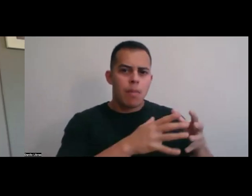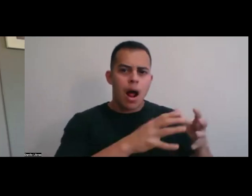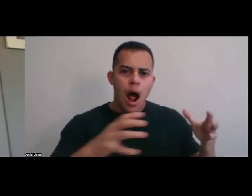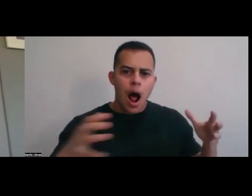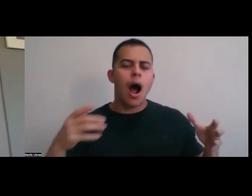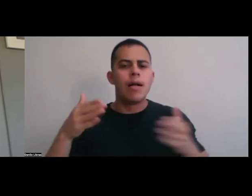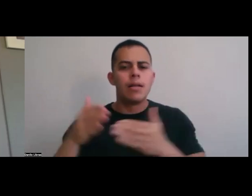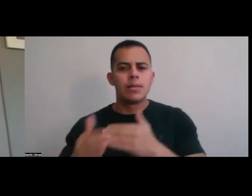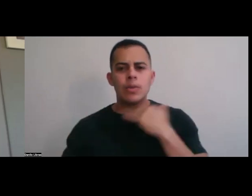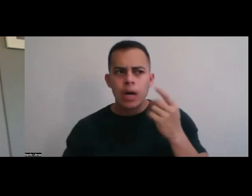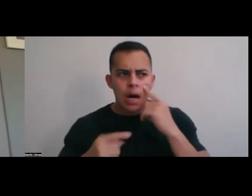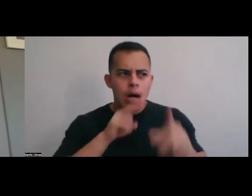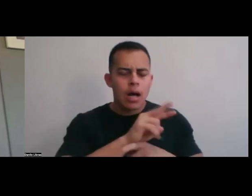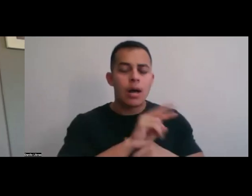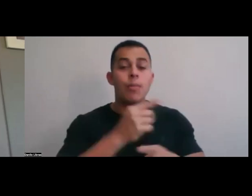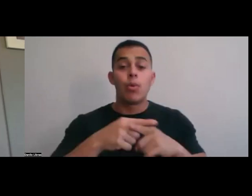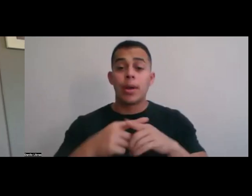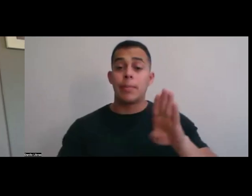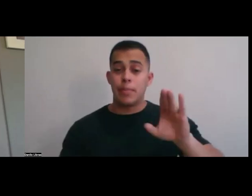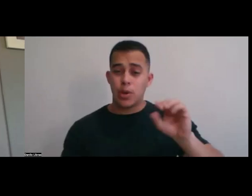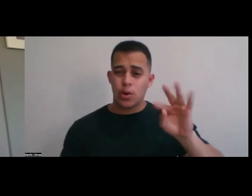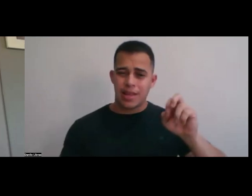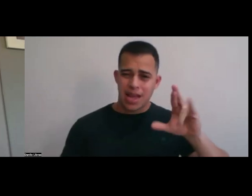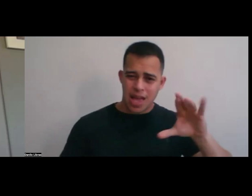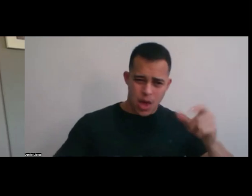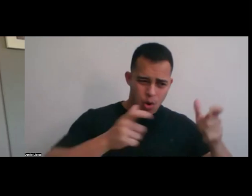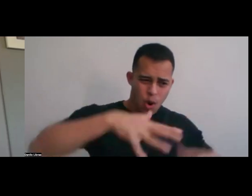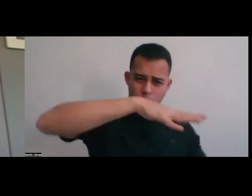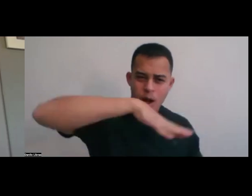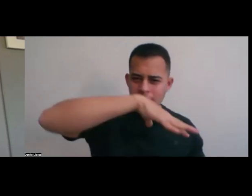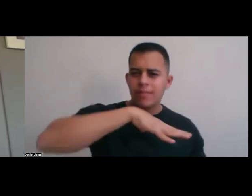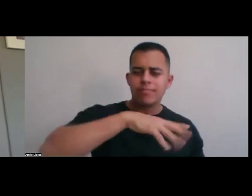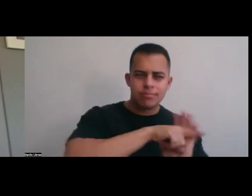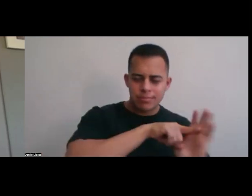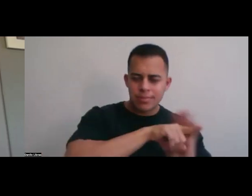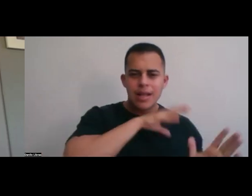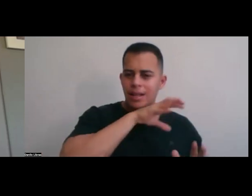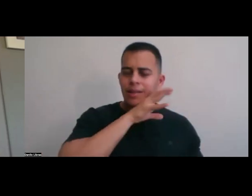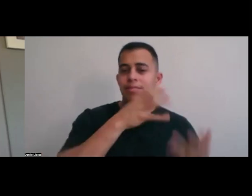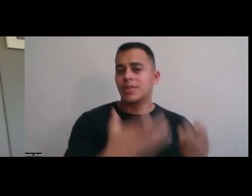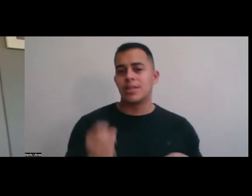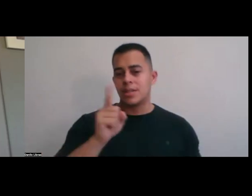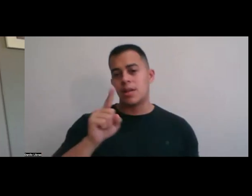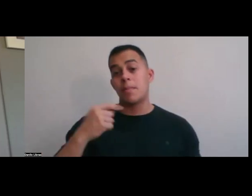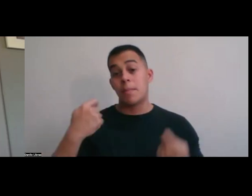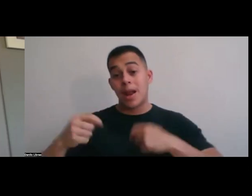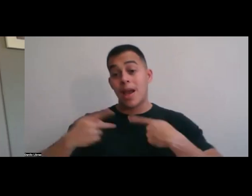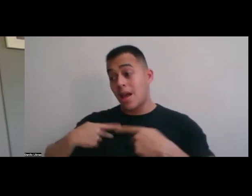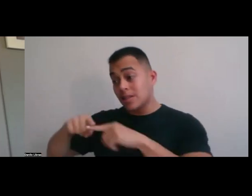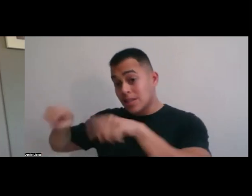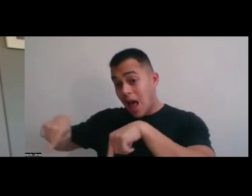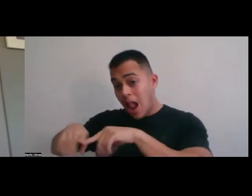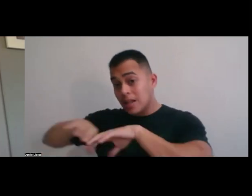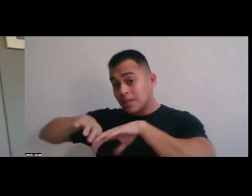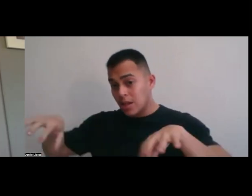biotério nunca aceitava manter os animais no biotério, ela tinha que ter uma sala específica dela, ela mesma tinha, né, o